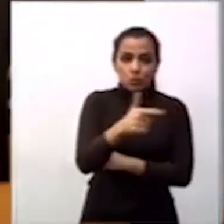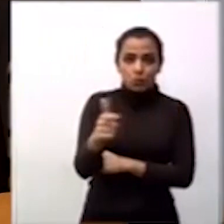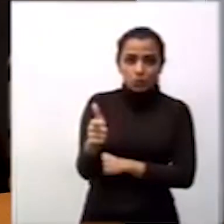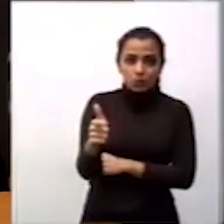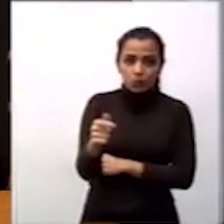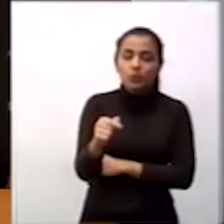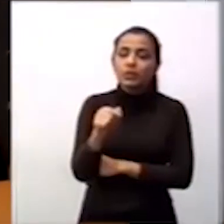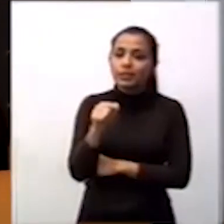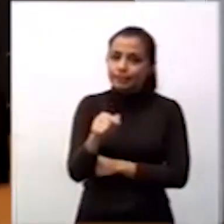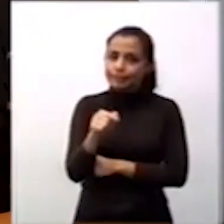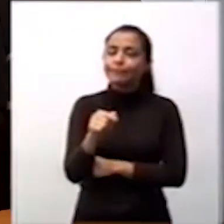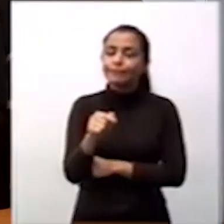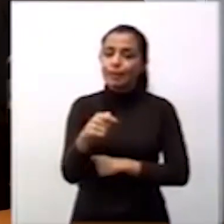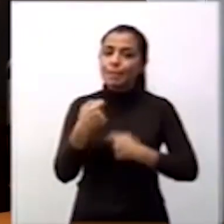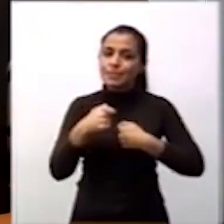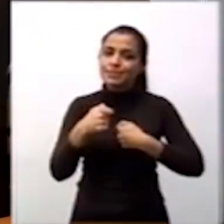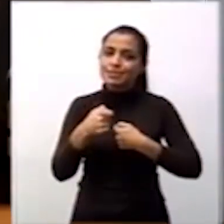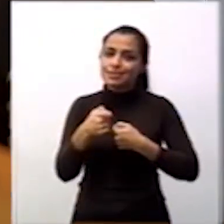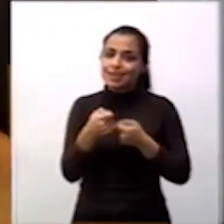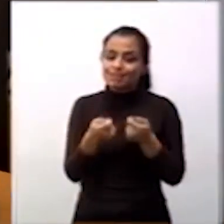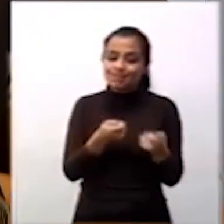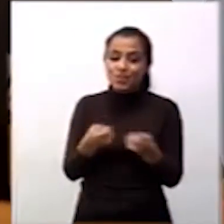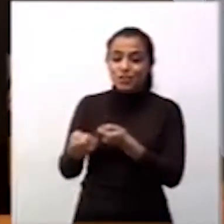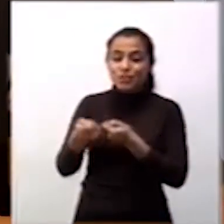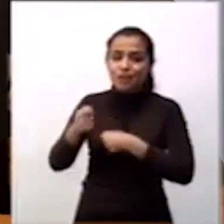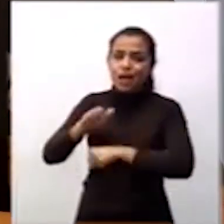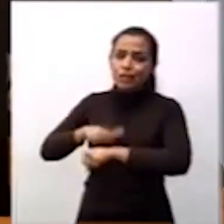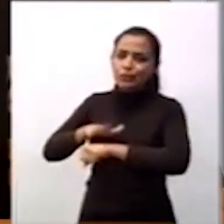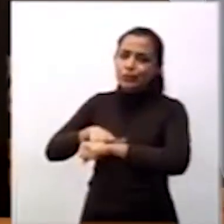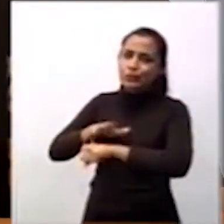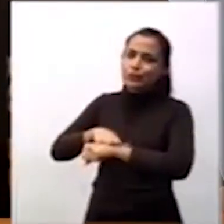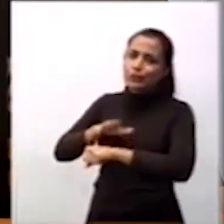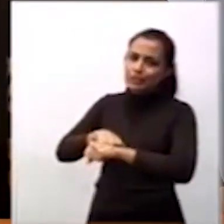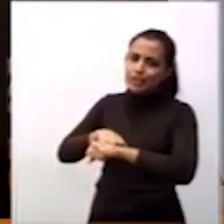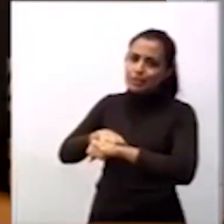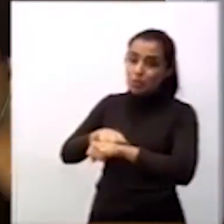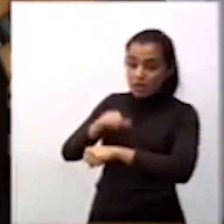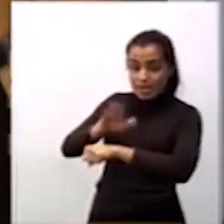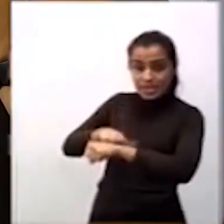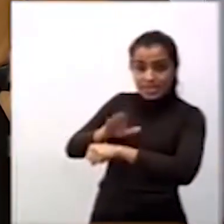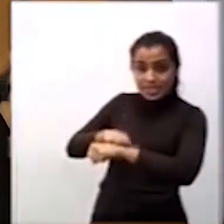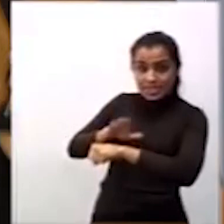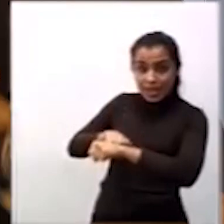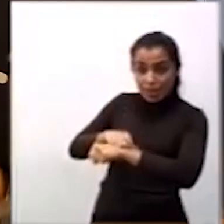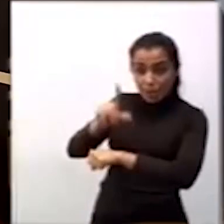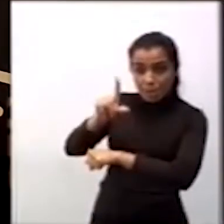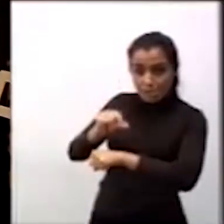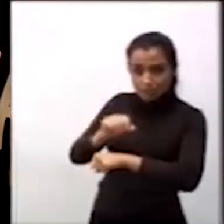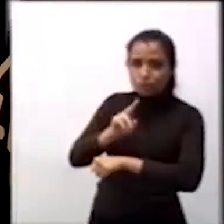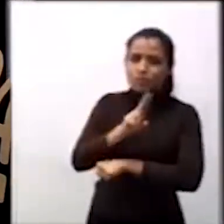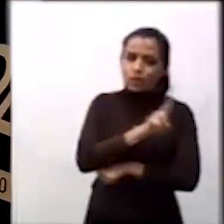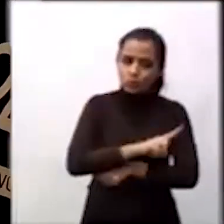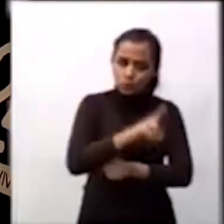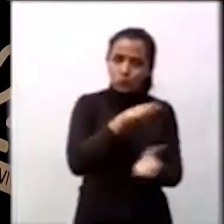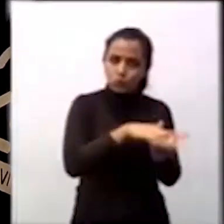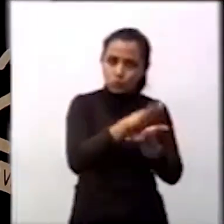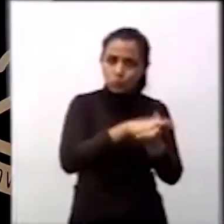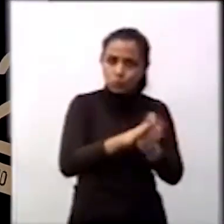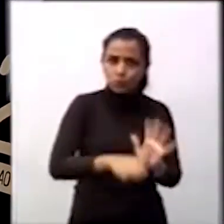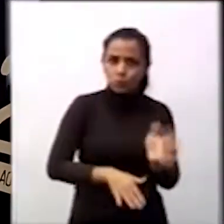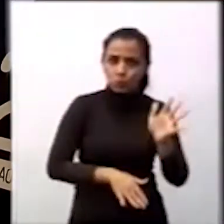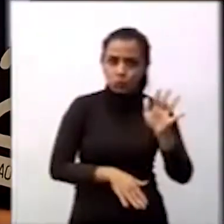economizar no tempo. E o pouco que eles funcionam estão sempre consumindo muito. E aí vale a pena nesse caso a